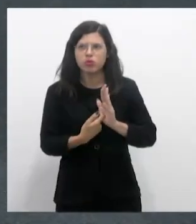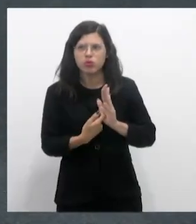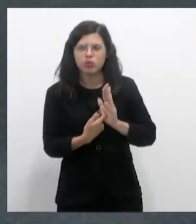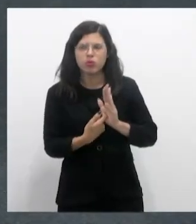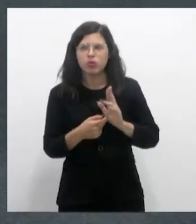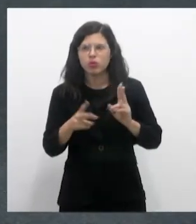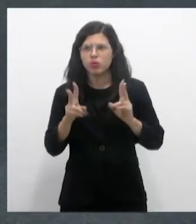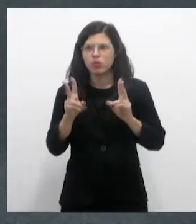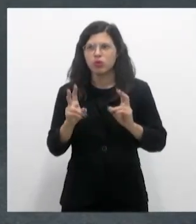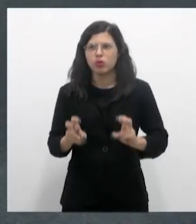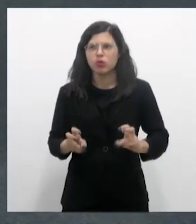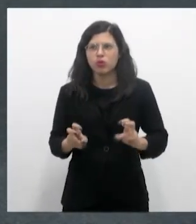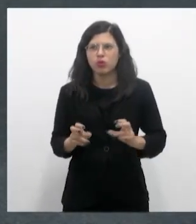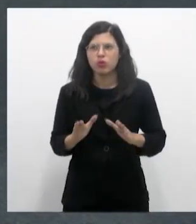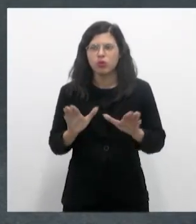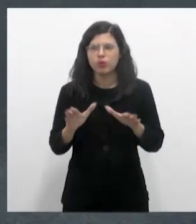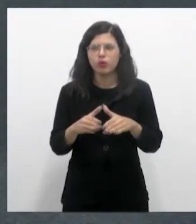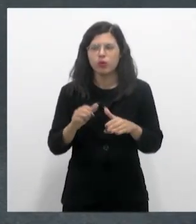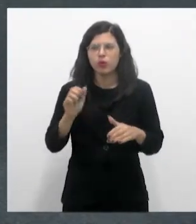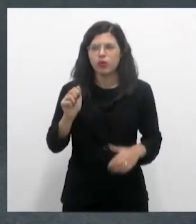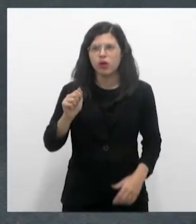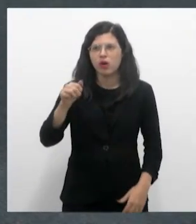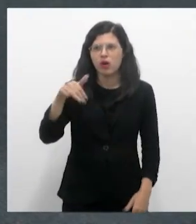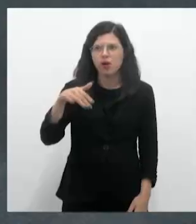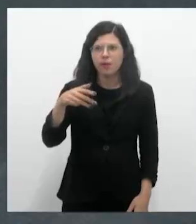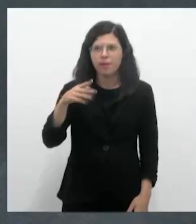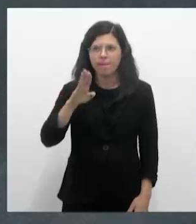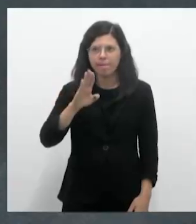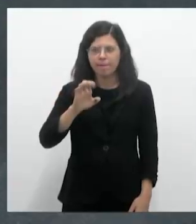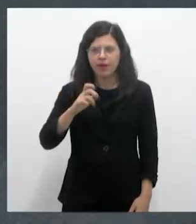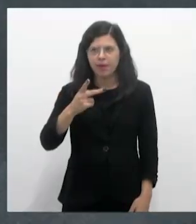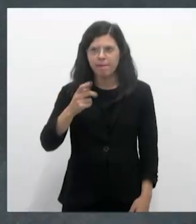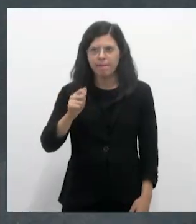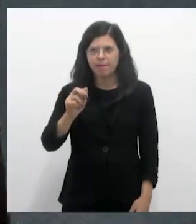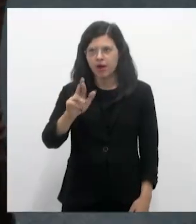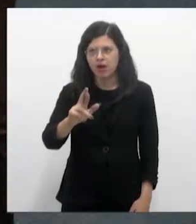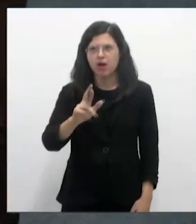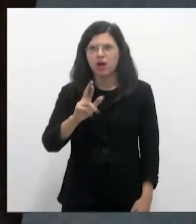o Grupo Ambipar, que pediu concordata.